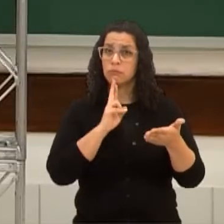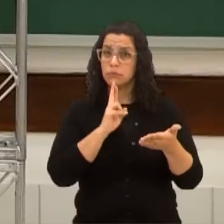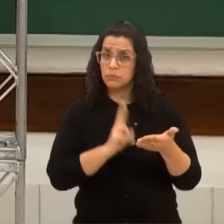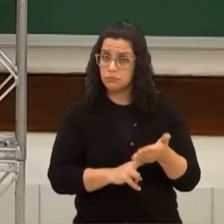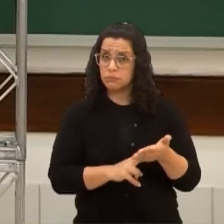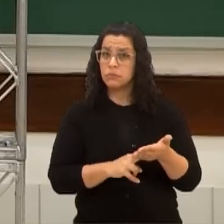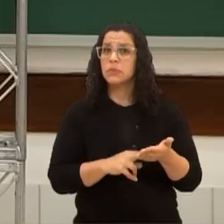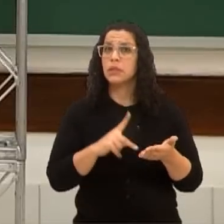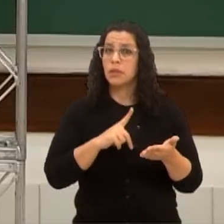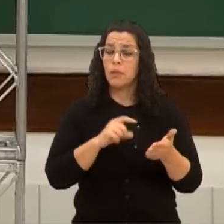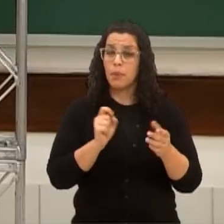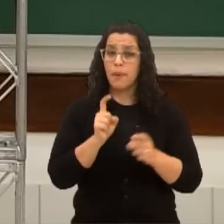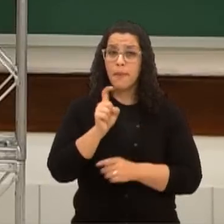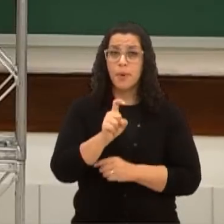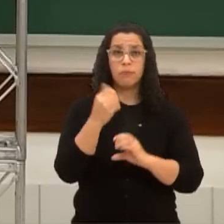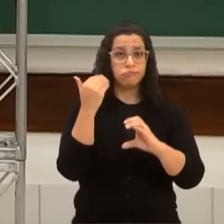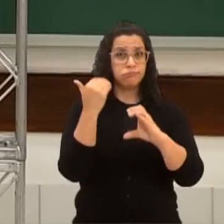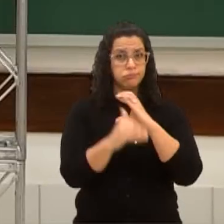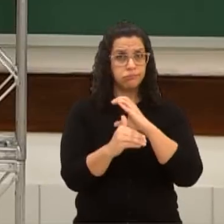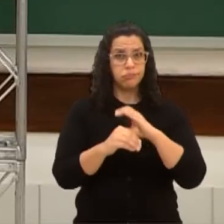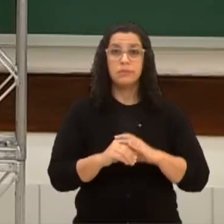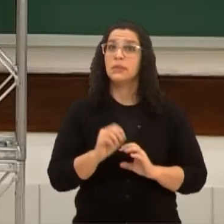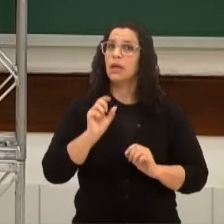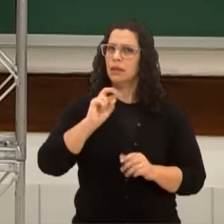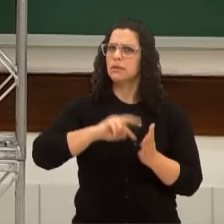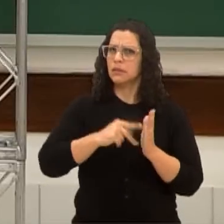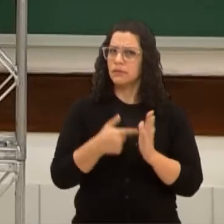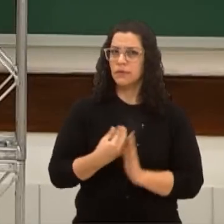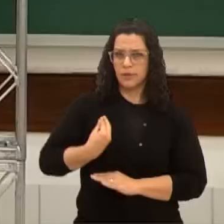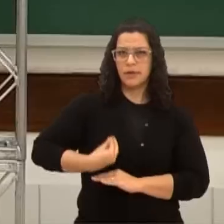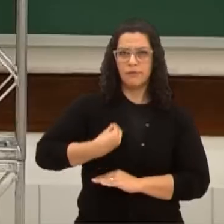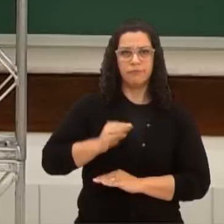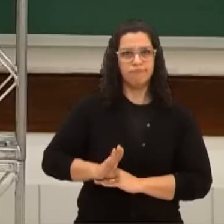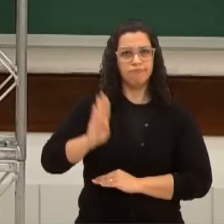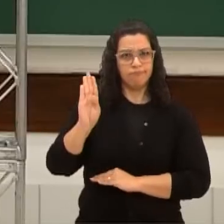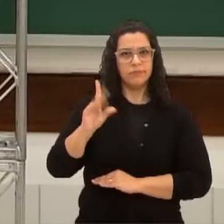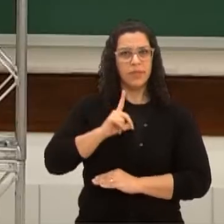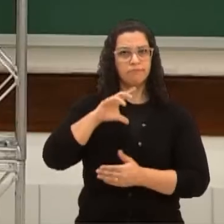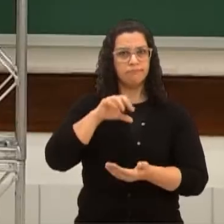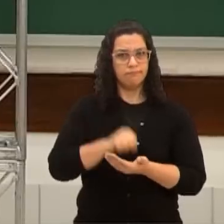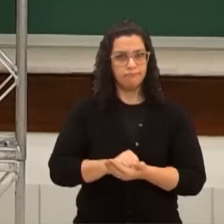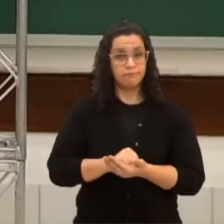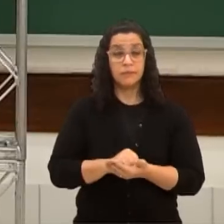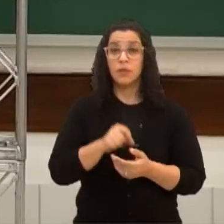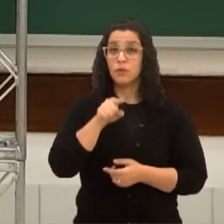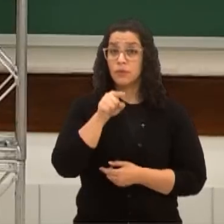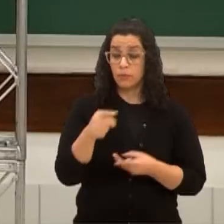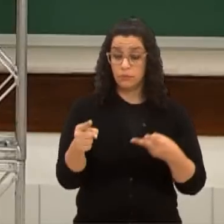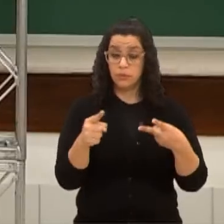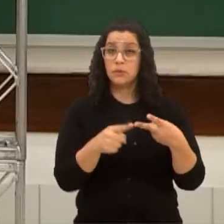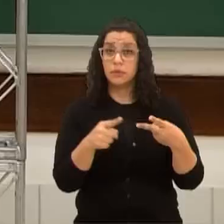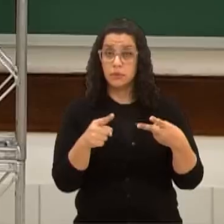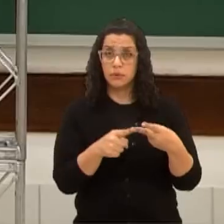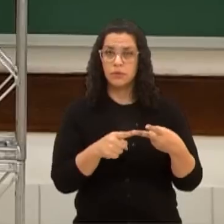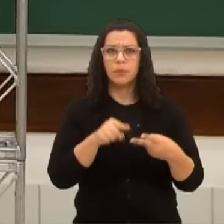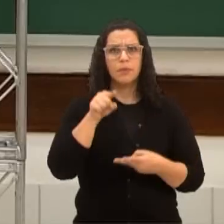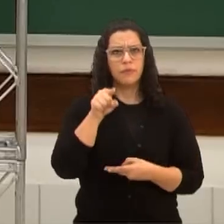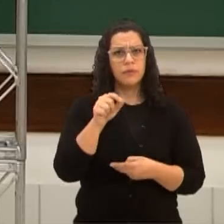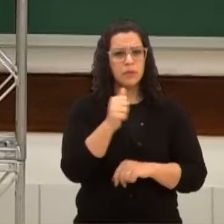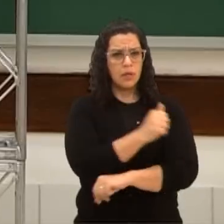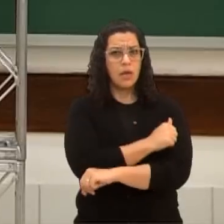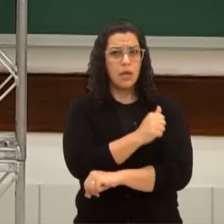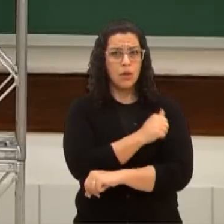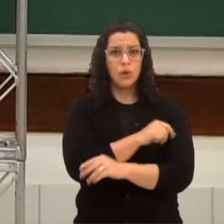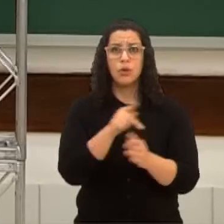duas questões e clicar em enviar. Aí sim a sua presença estará registrada. E o segundo recado é para